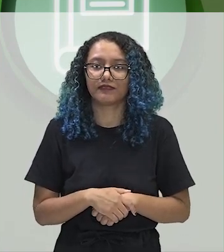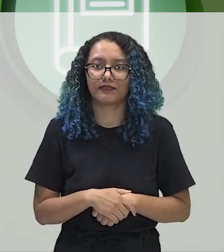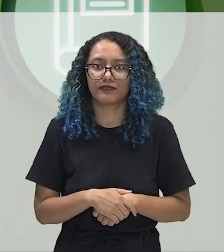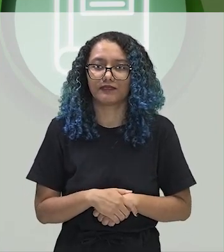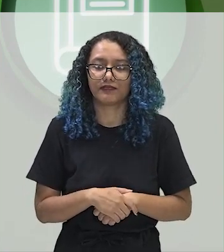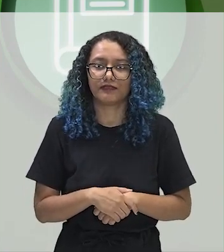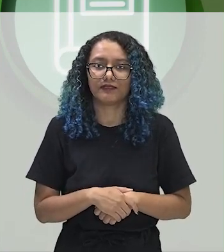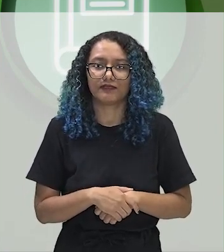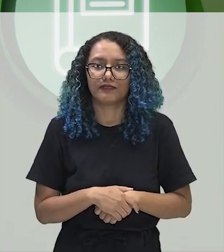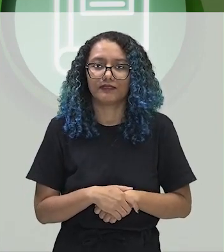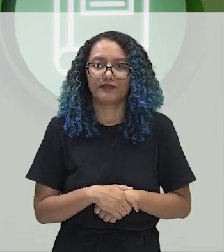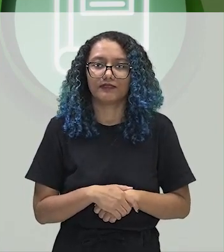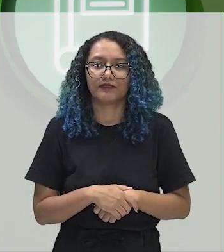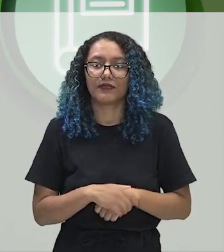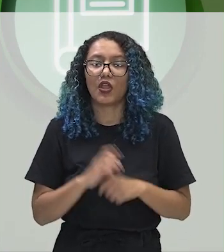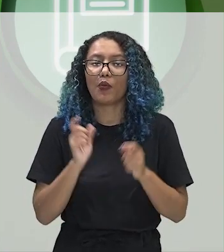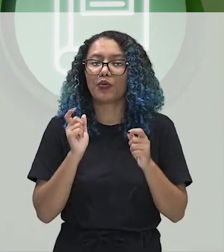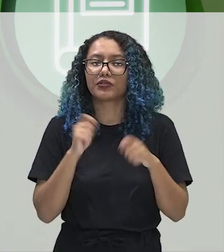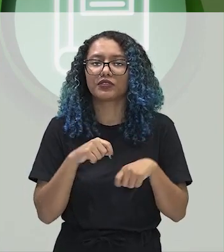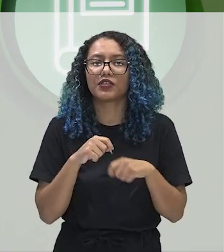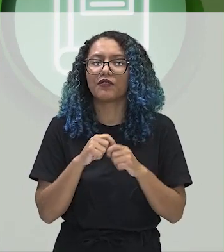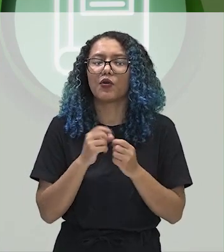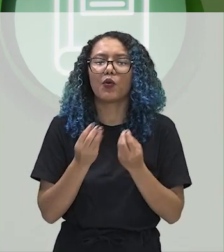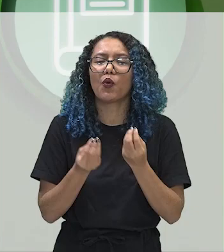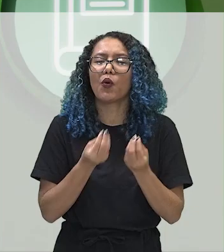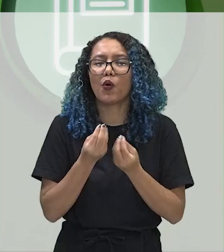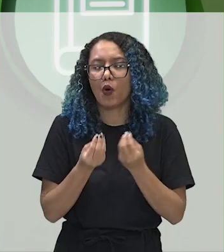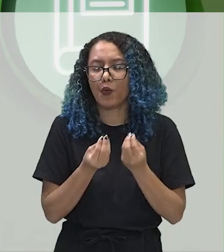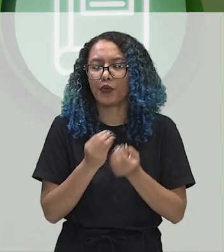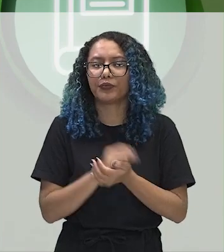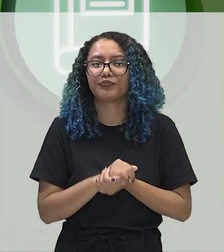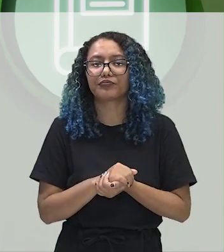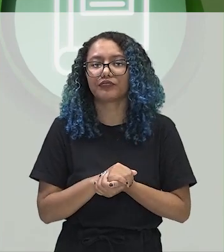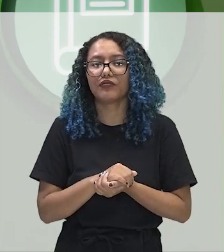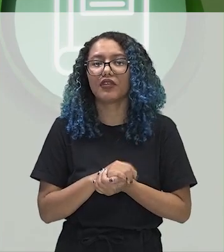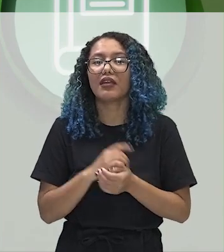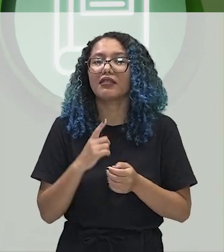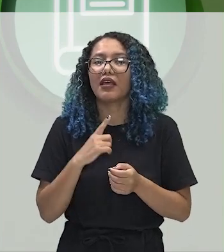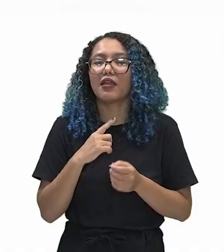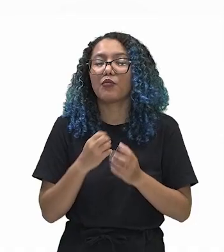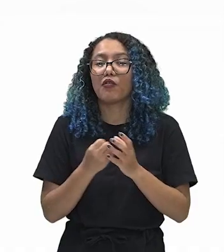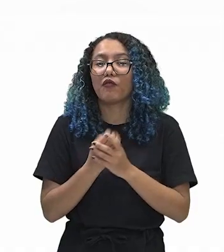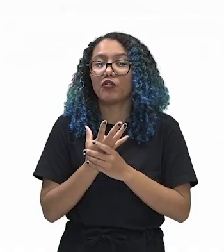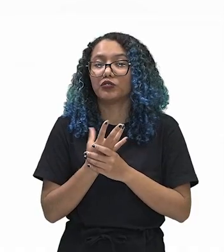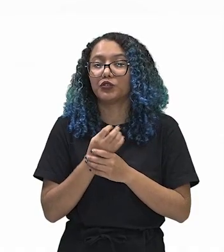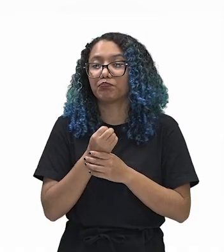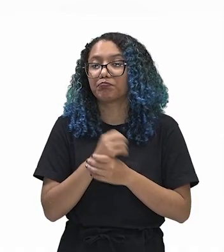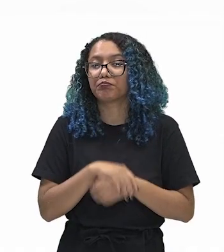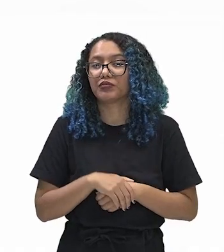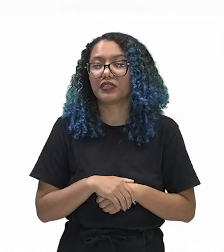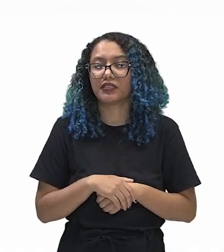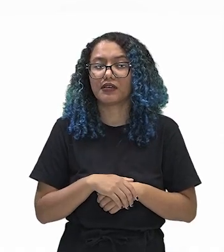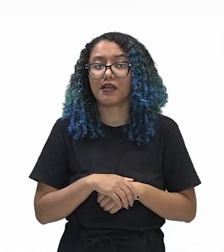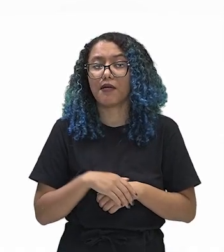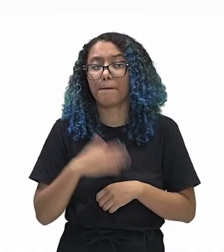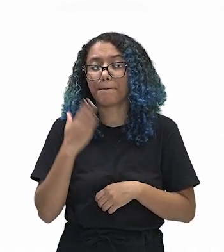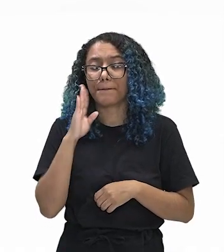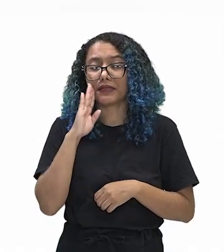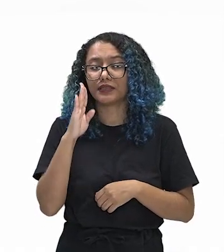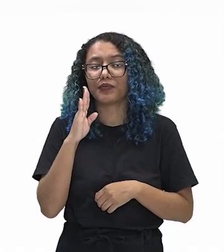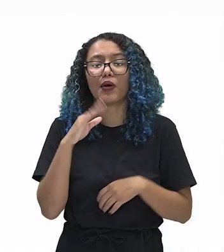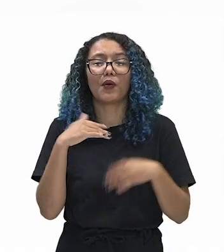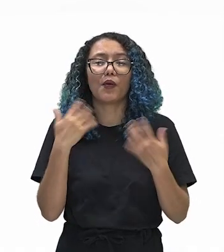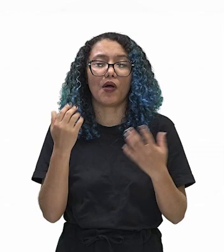da nossa fonte com maior recursos disponíveis até hoje. Sabe qual é? Essa daí, ó. Energia